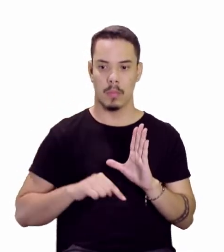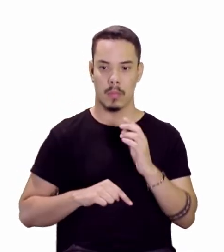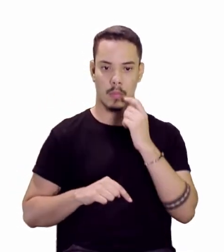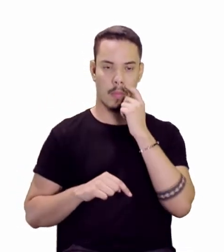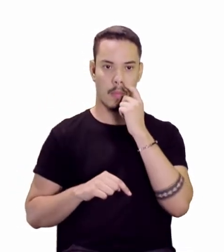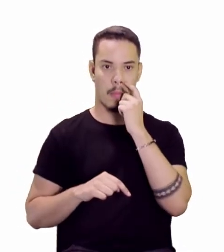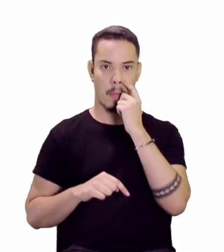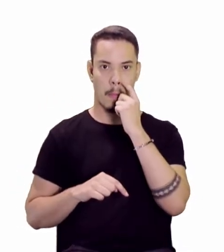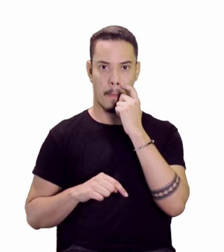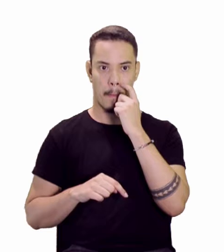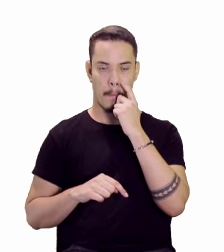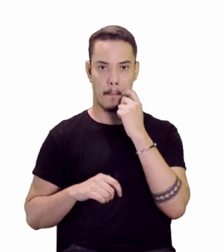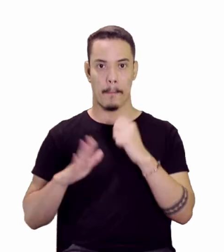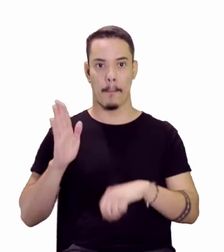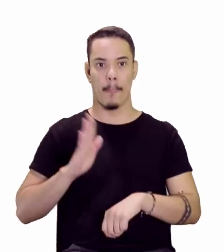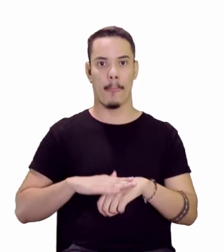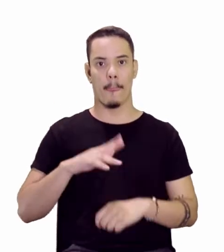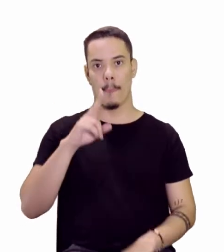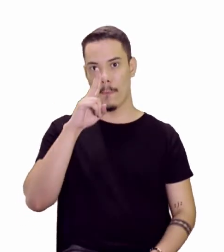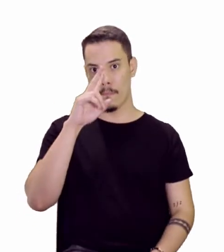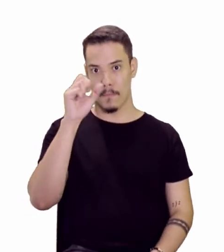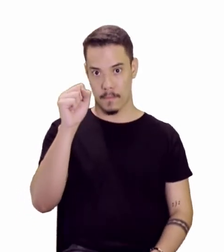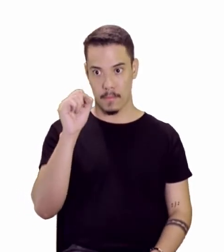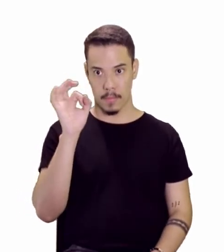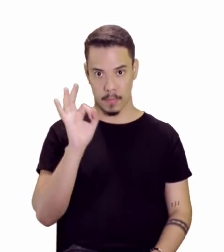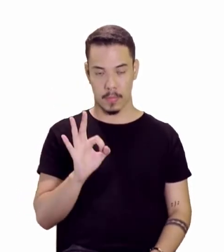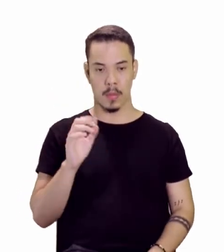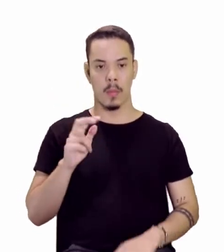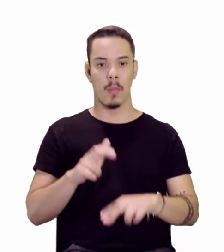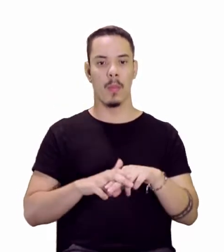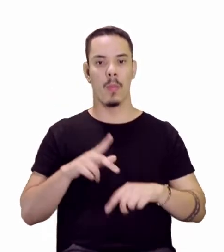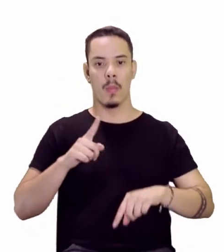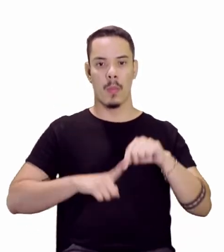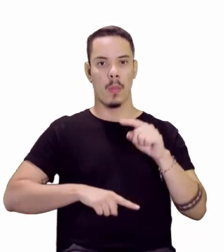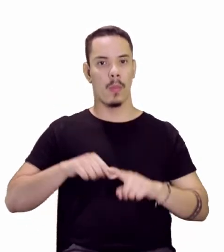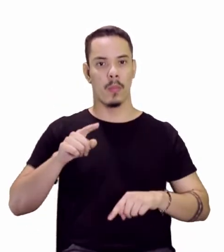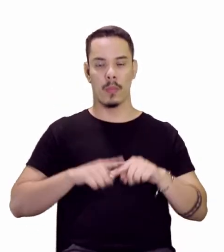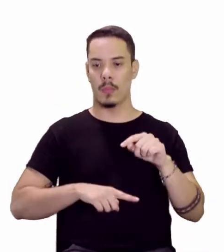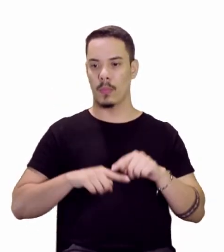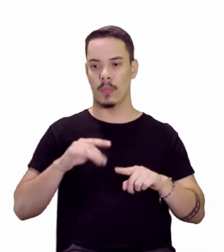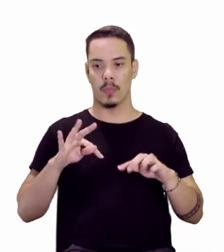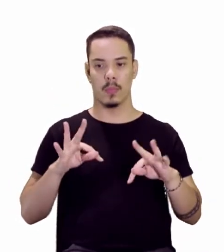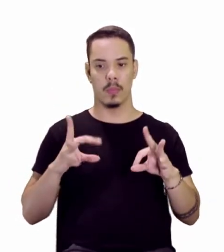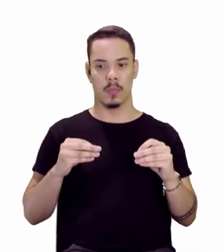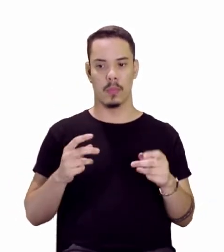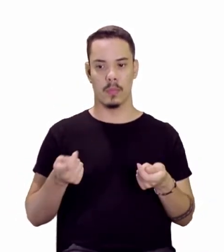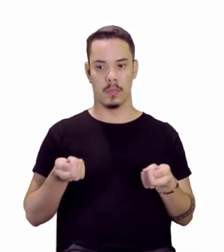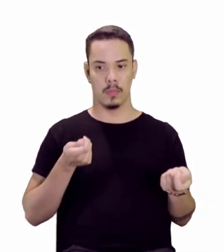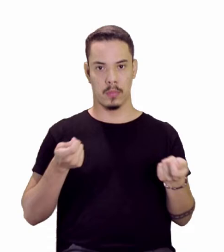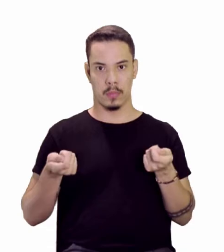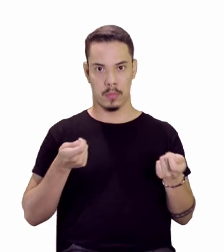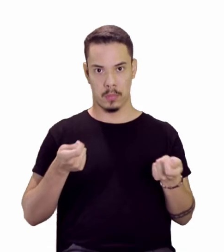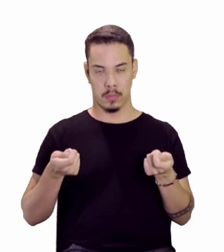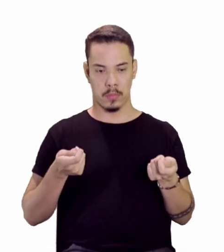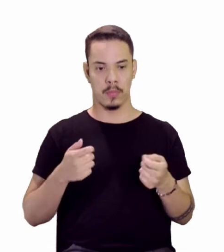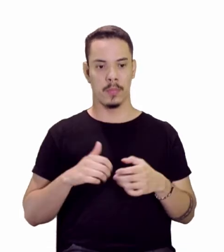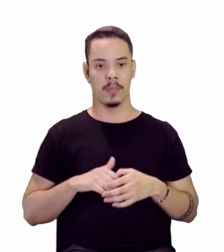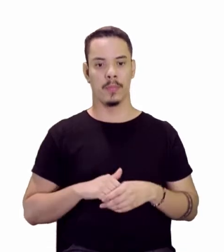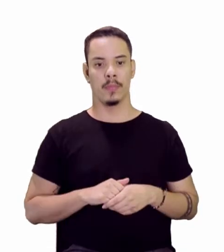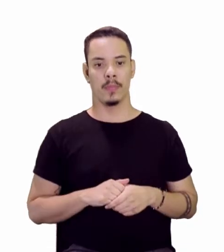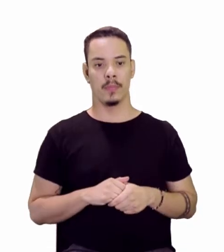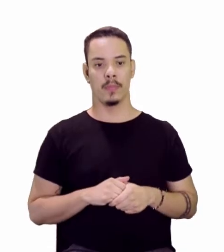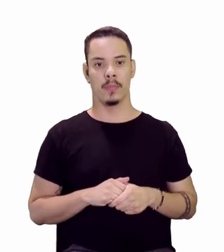maior a força, já que a área é a mesma, né? O objeto ele é todo ali regular, né?